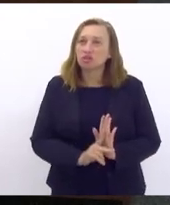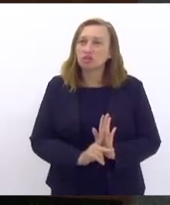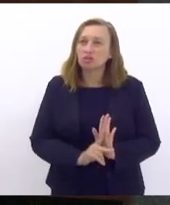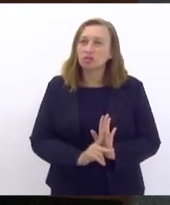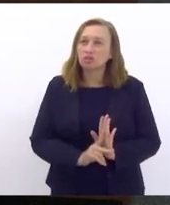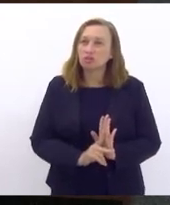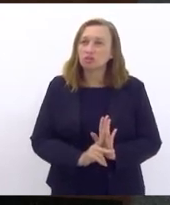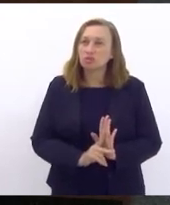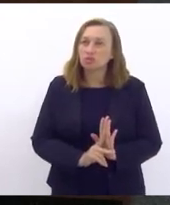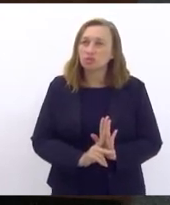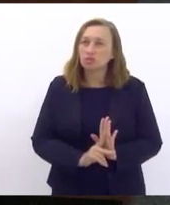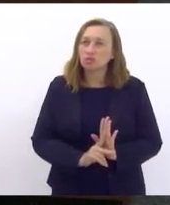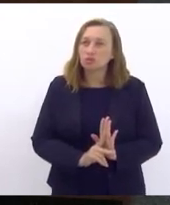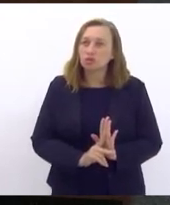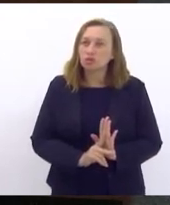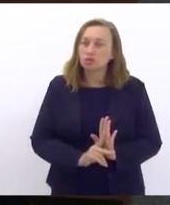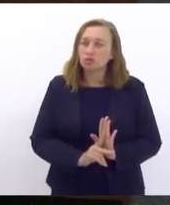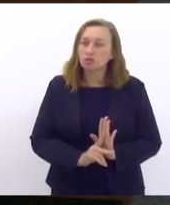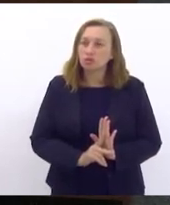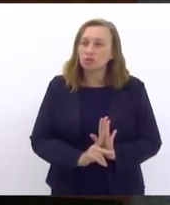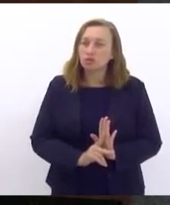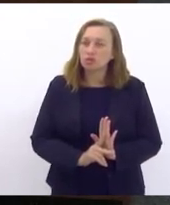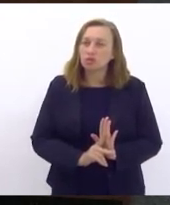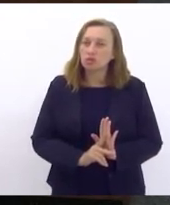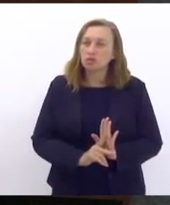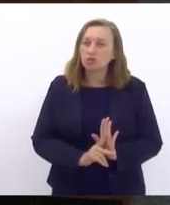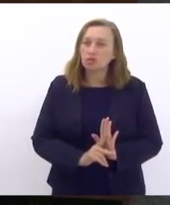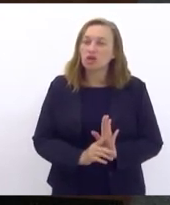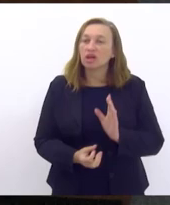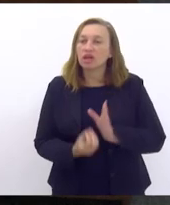que veio com o Legislaqui da